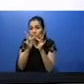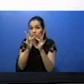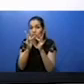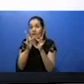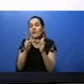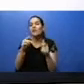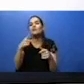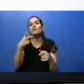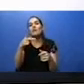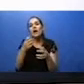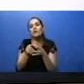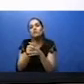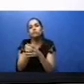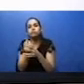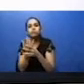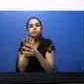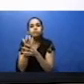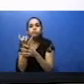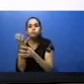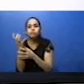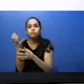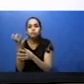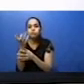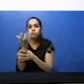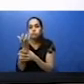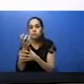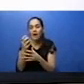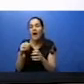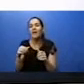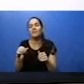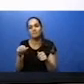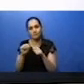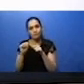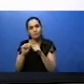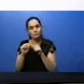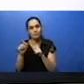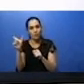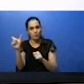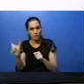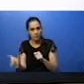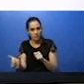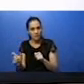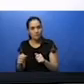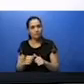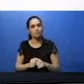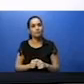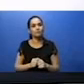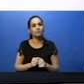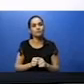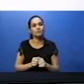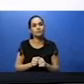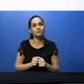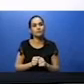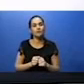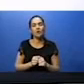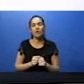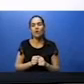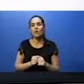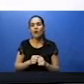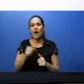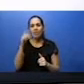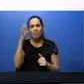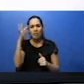complexo ativado e os produtos serão formados. Então, de acordo com a teoria da colisão, quando